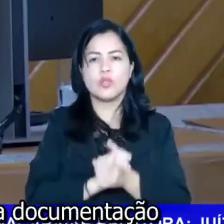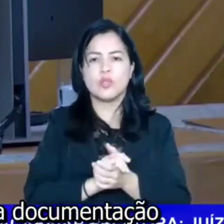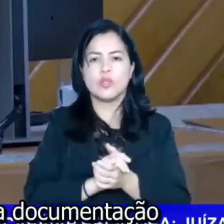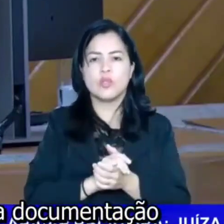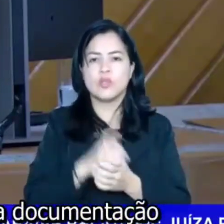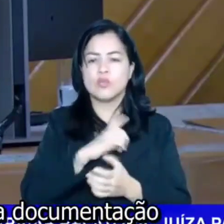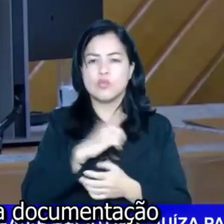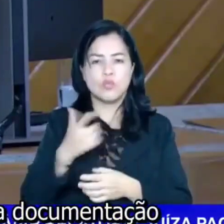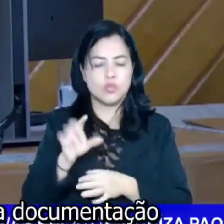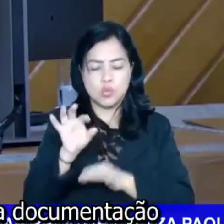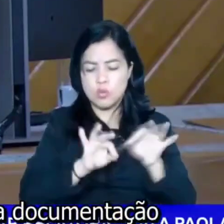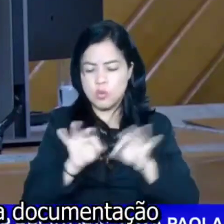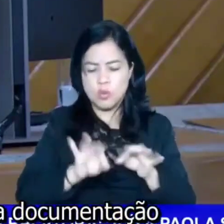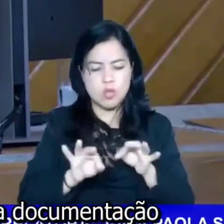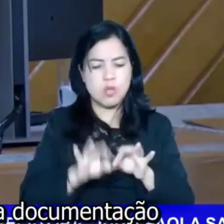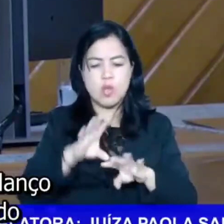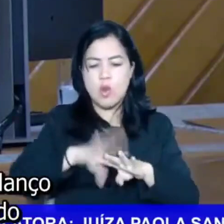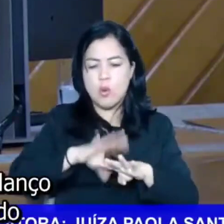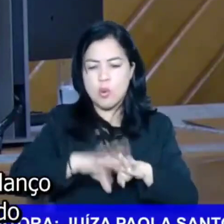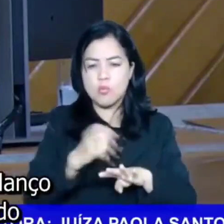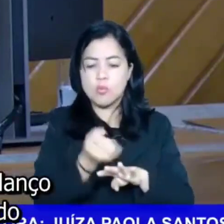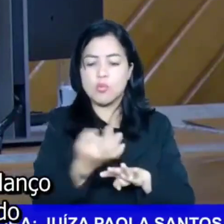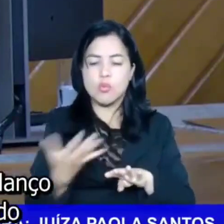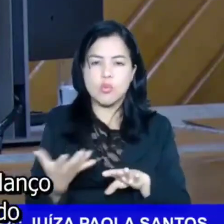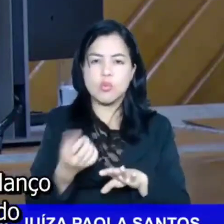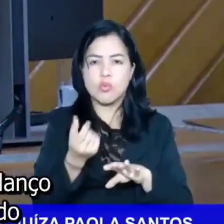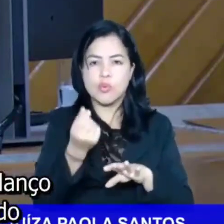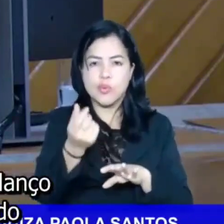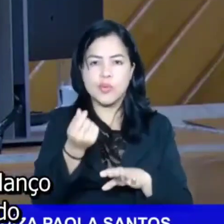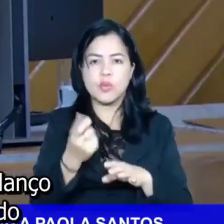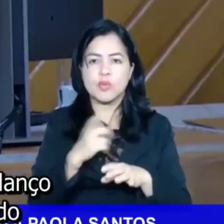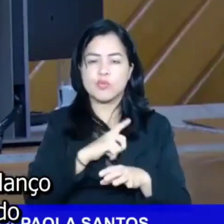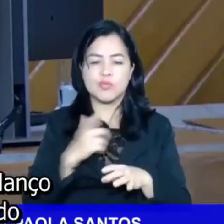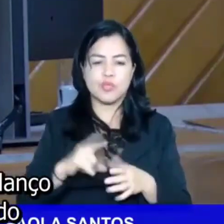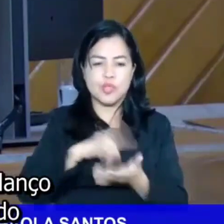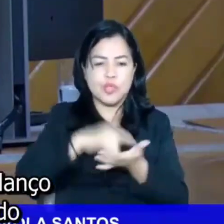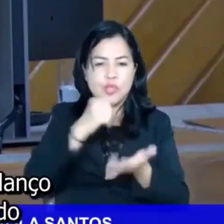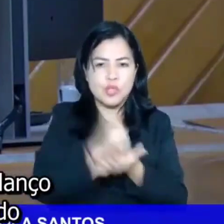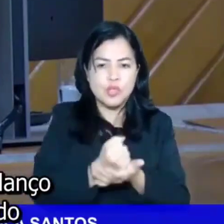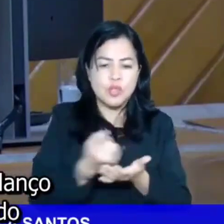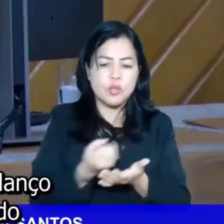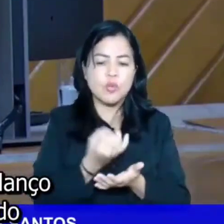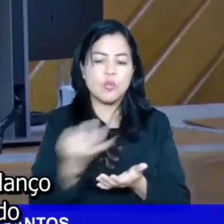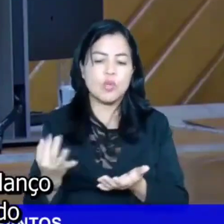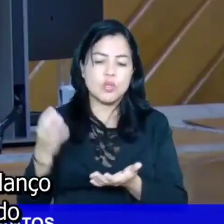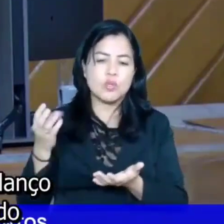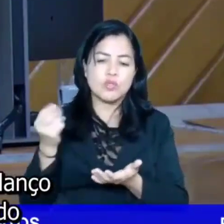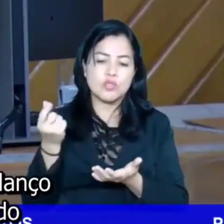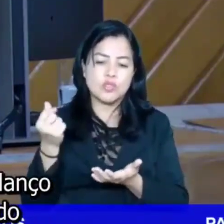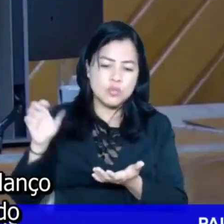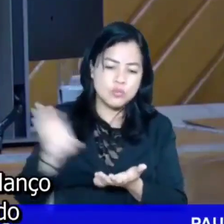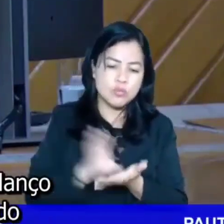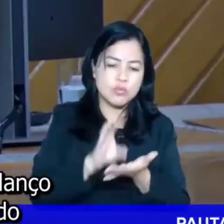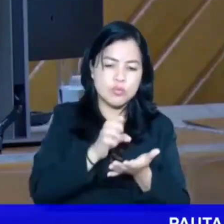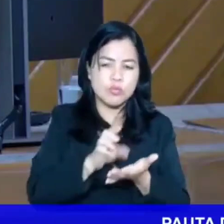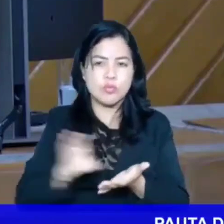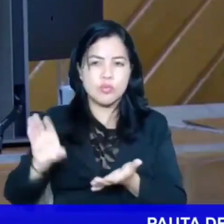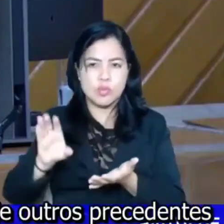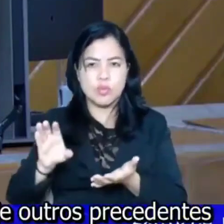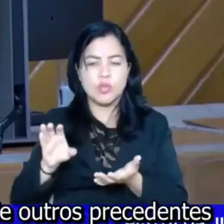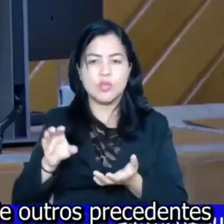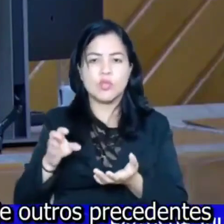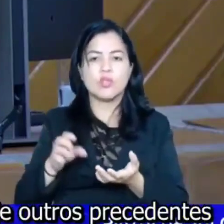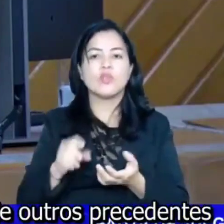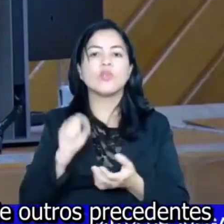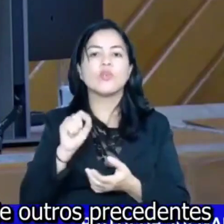contábil, não houve a documentação quanto aos registros de fluxo de caixa, balanço patrimonial e demonstração de resultado,